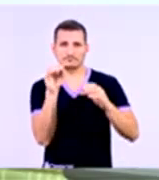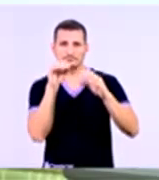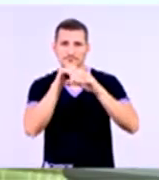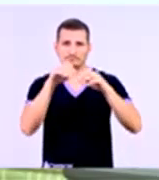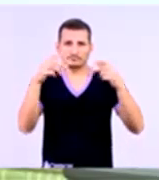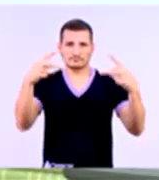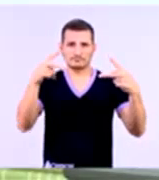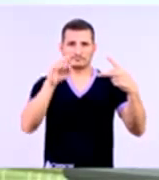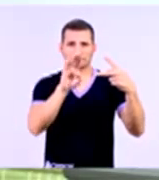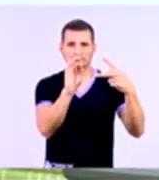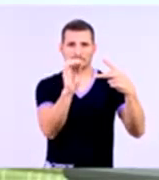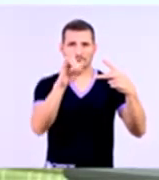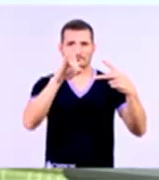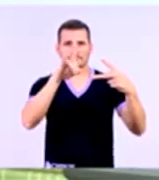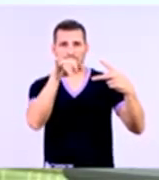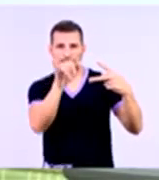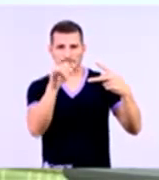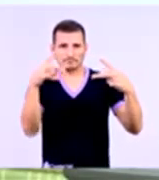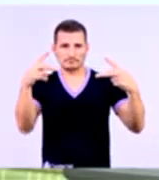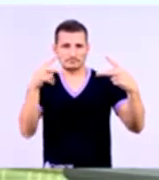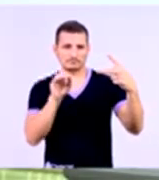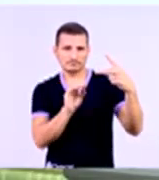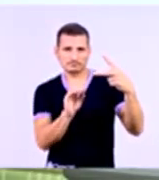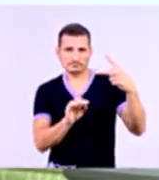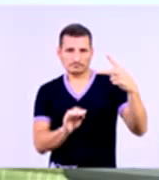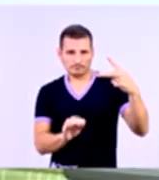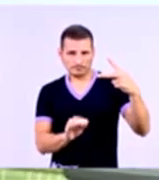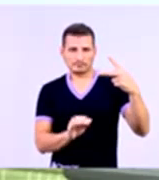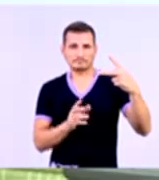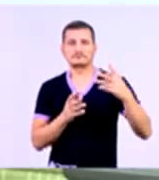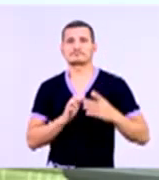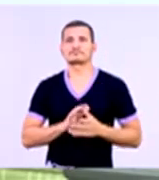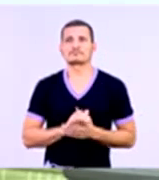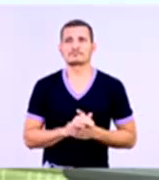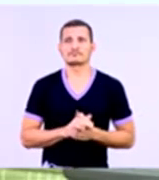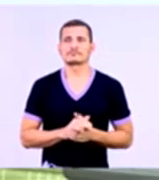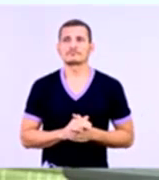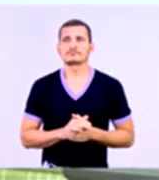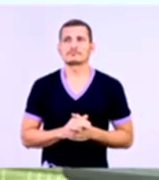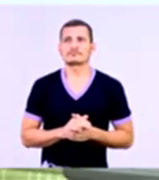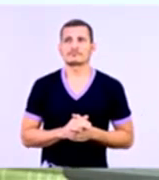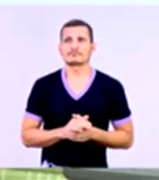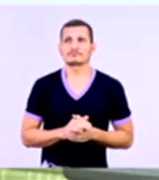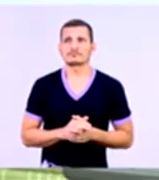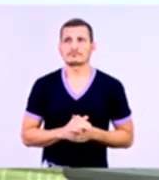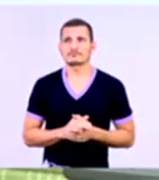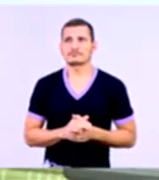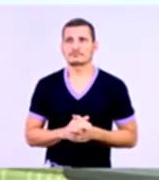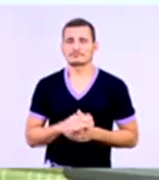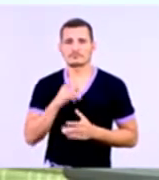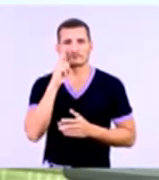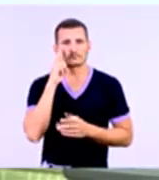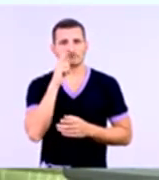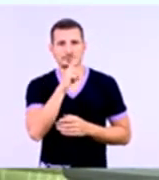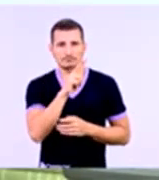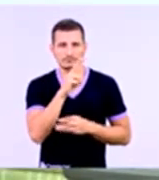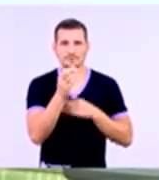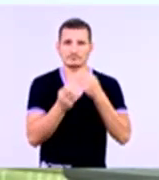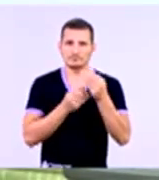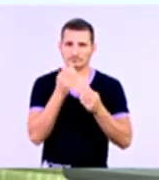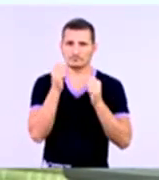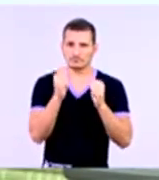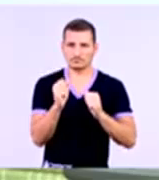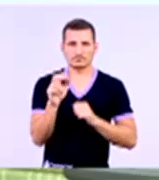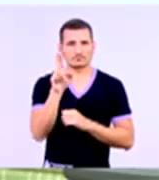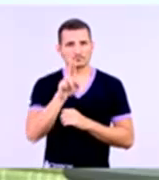Buddy, dentro do campo ou do espaço para desenvolvimento das tags. Então, vamos ver como pode ser